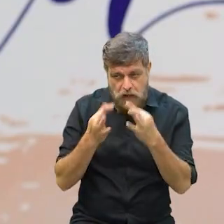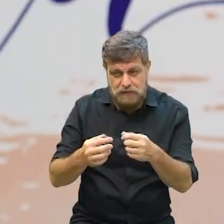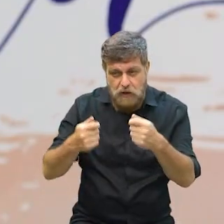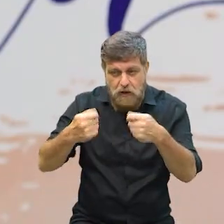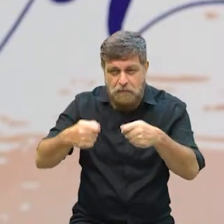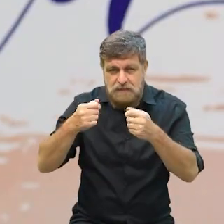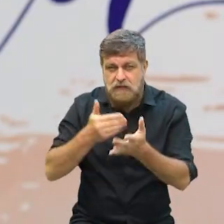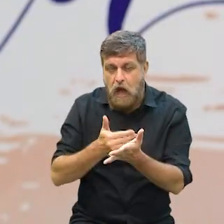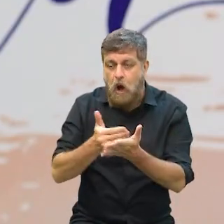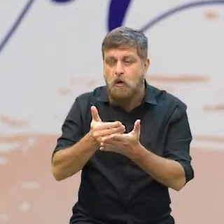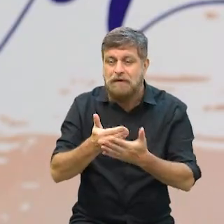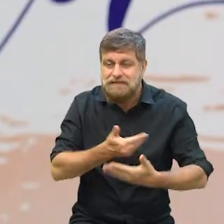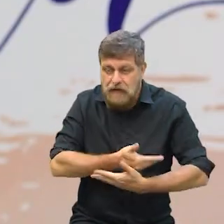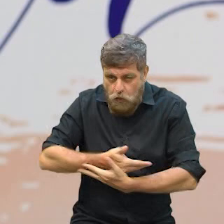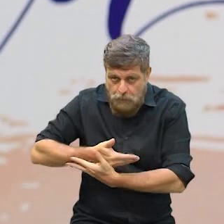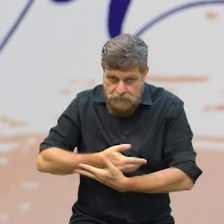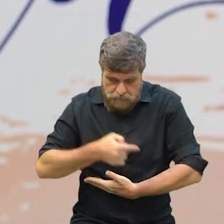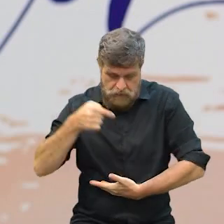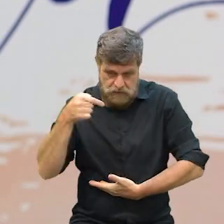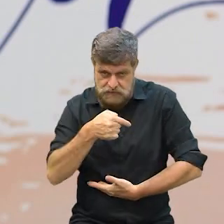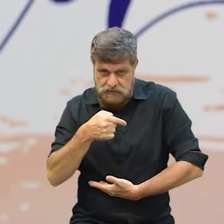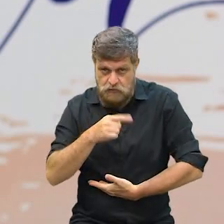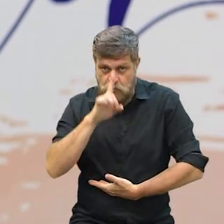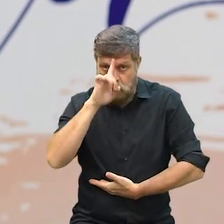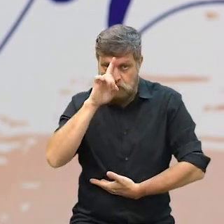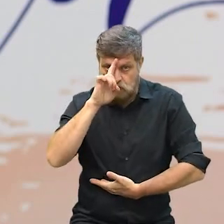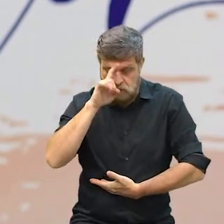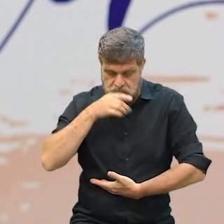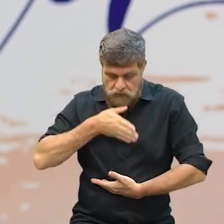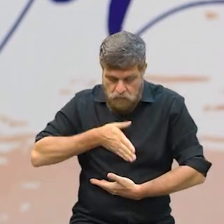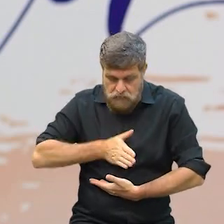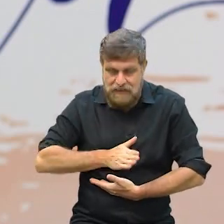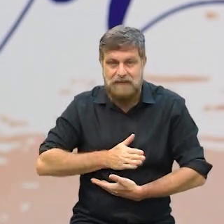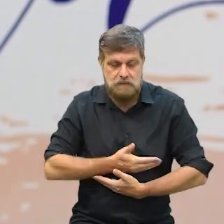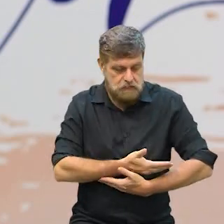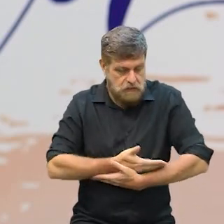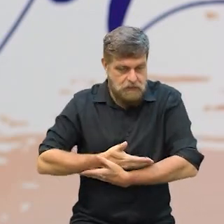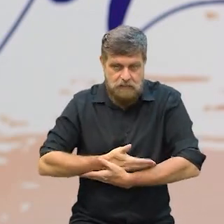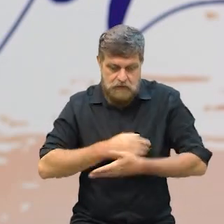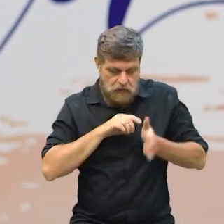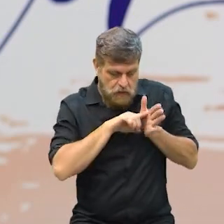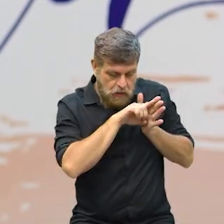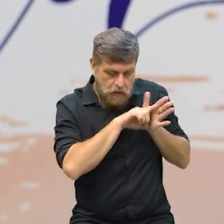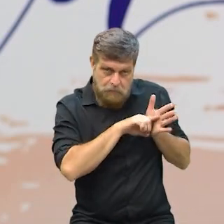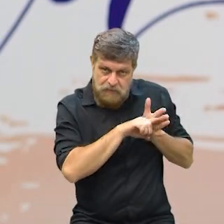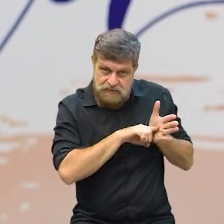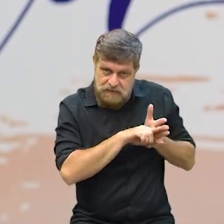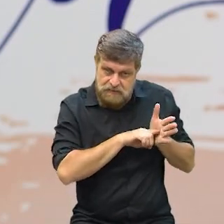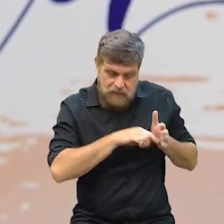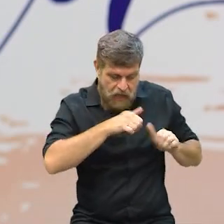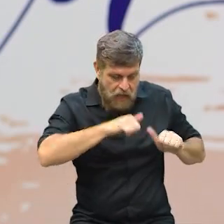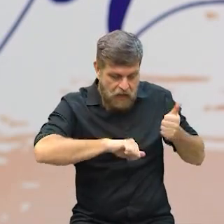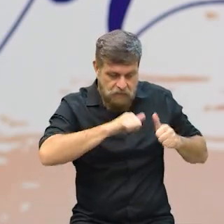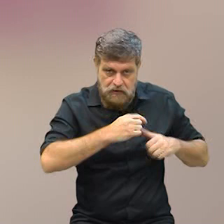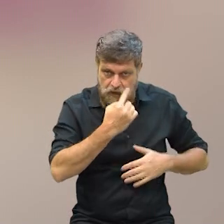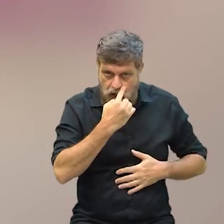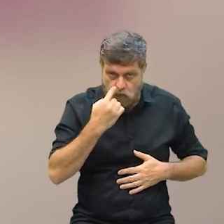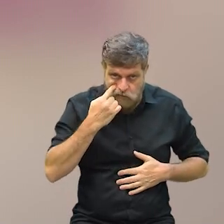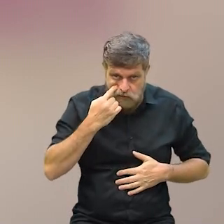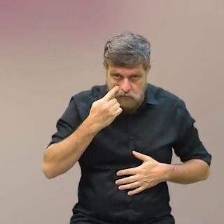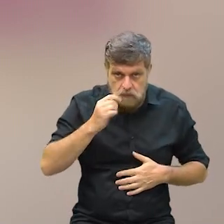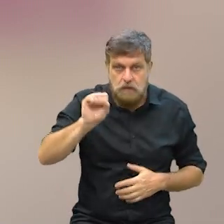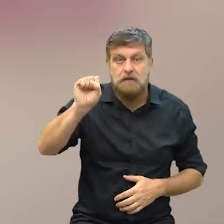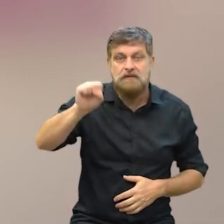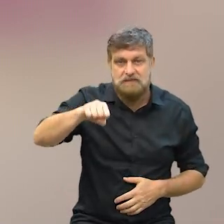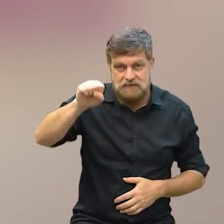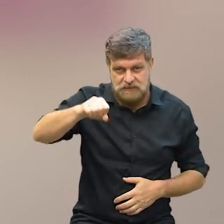atenção precisa ter desde bebezinho? Na maternidade já tem aqueles exames que fazem com a criança?